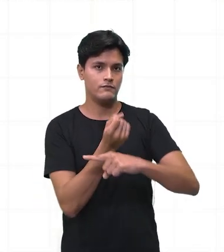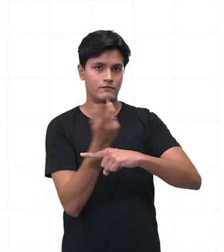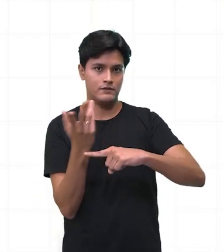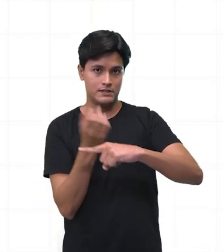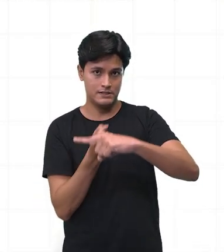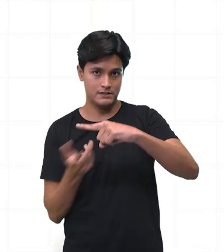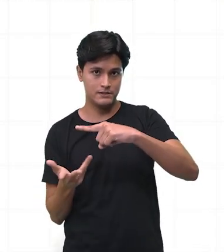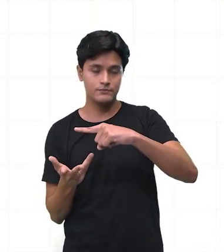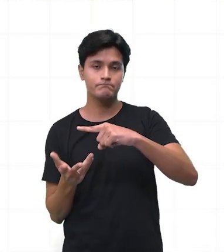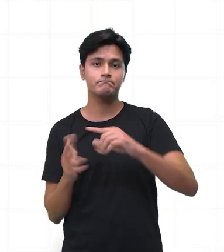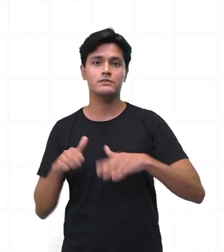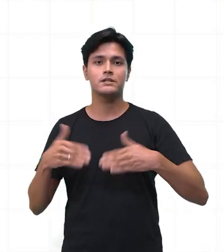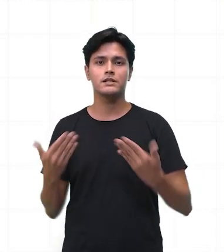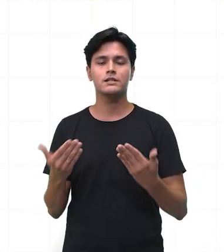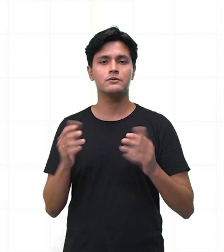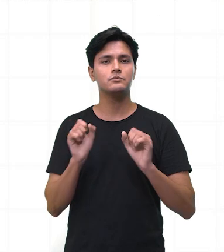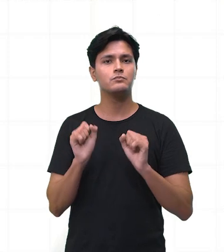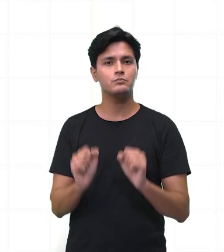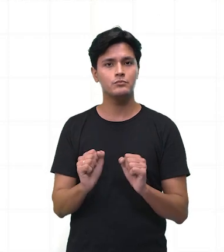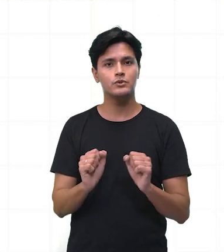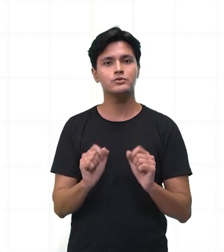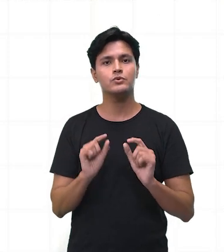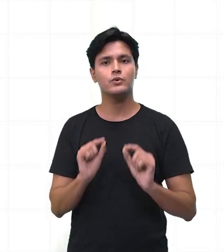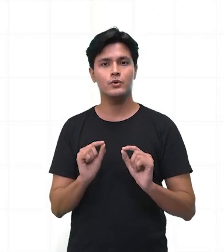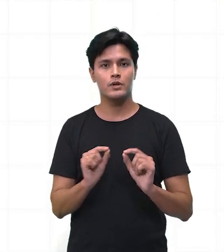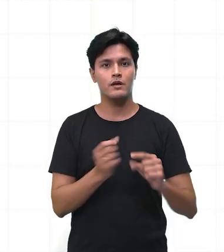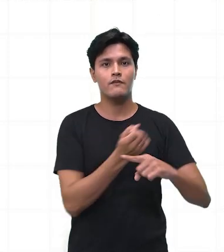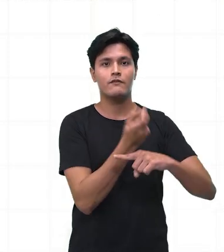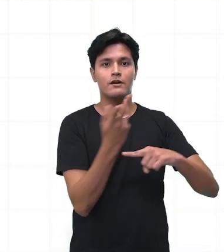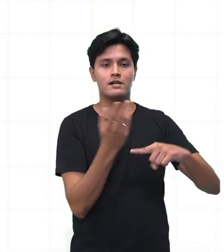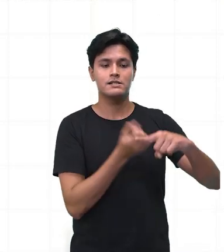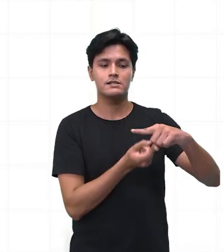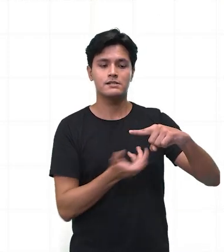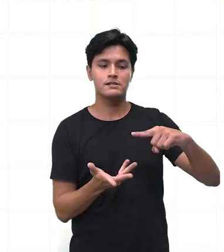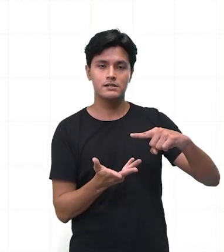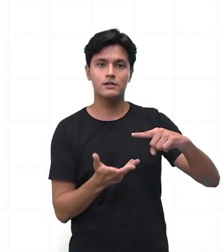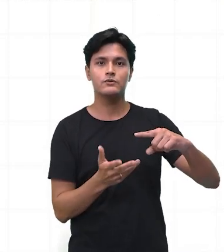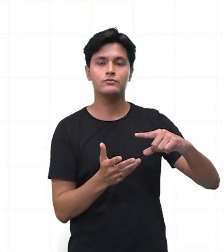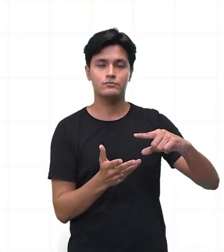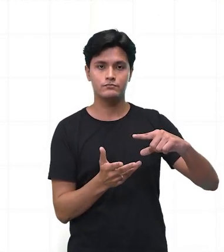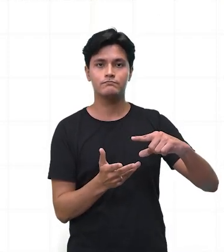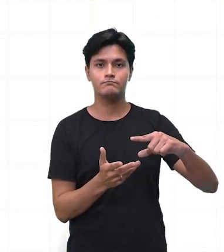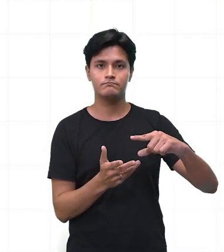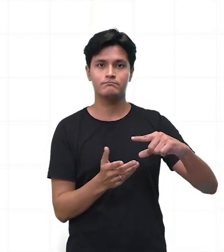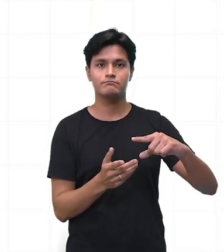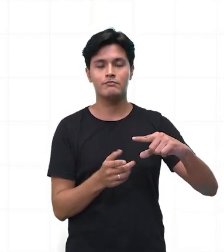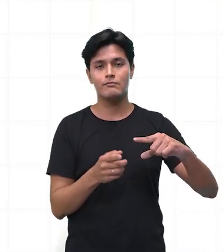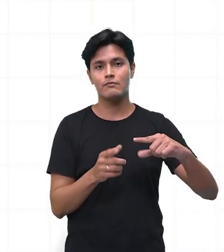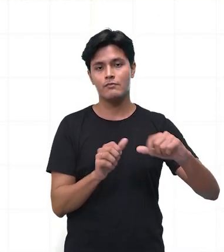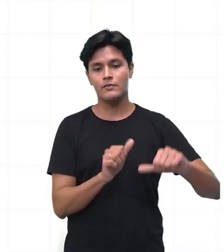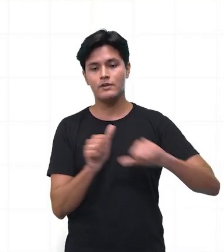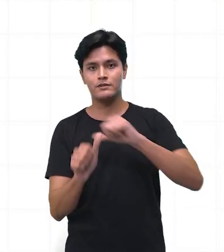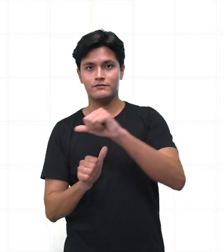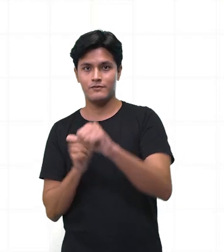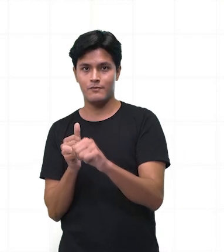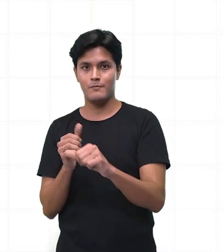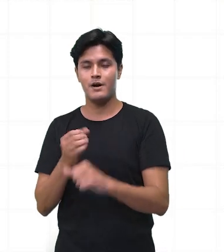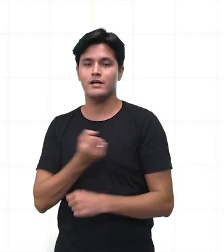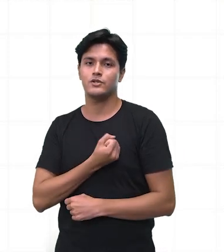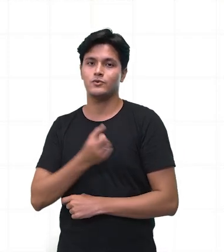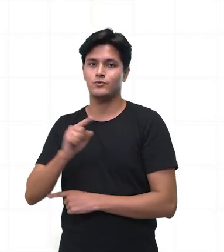aqui, transformar essa fração, que no caso é uma porcentagem, em número